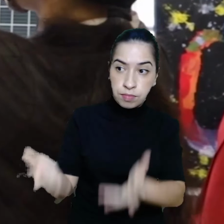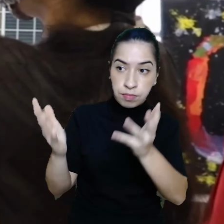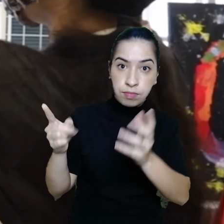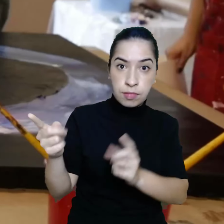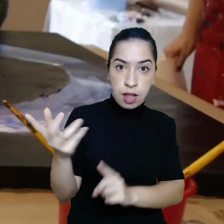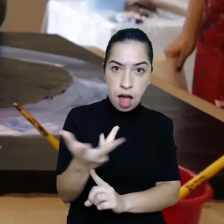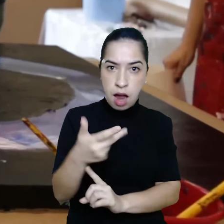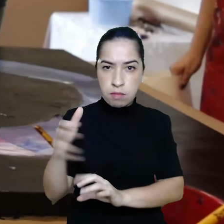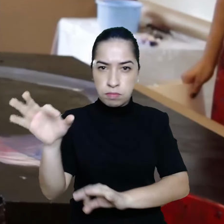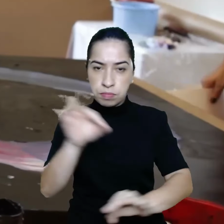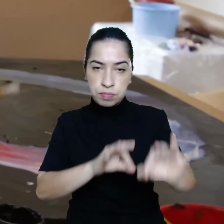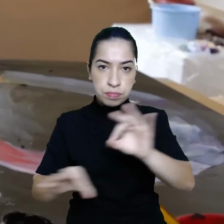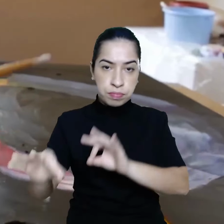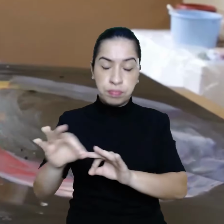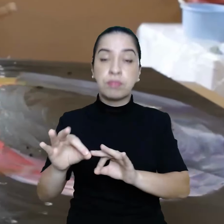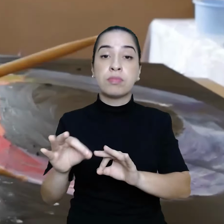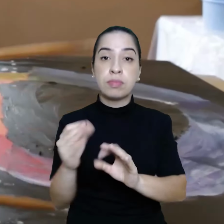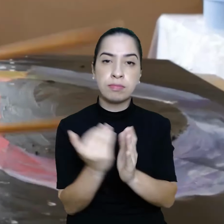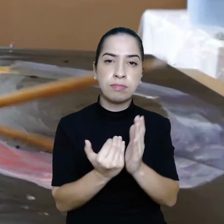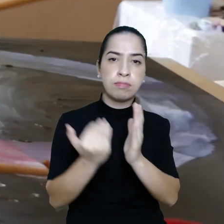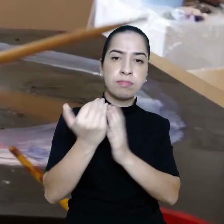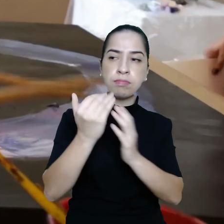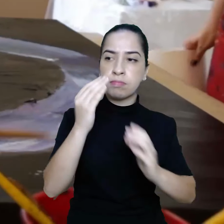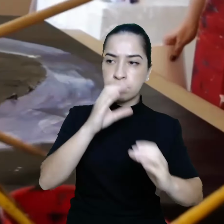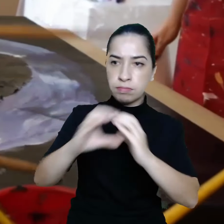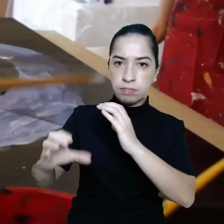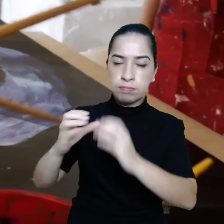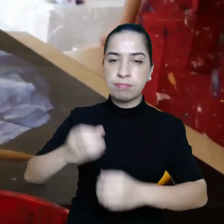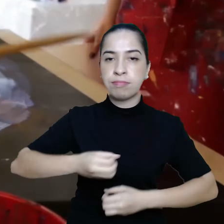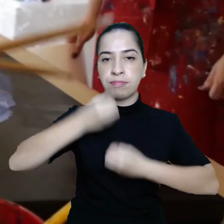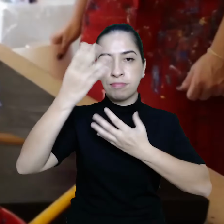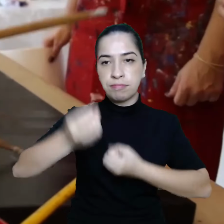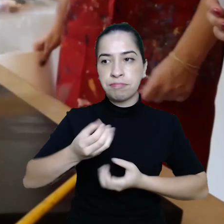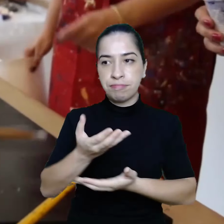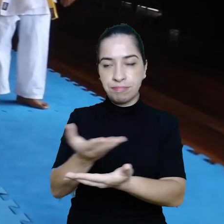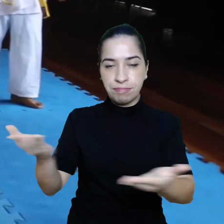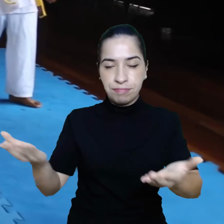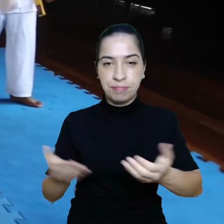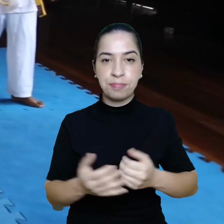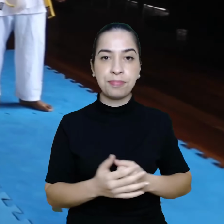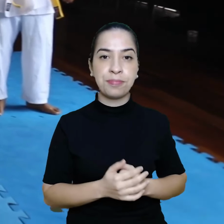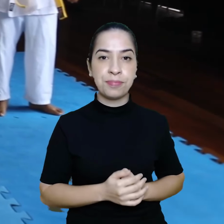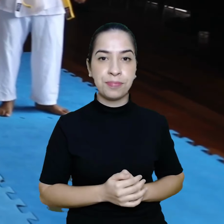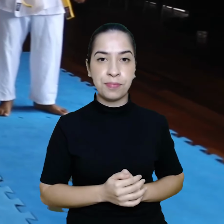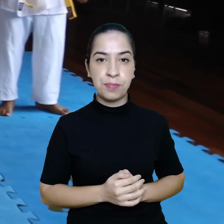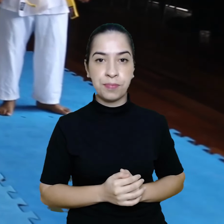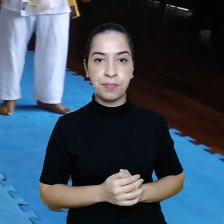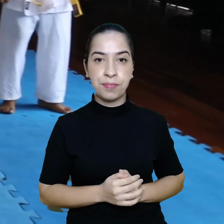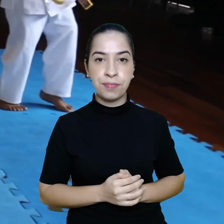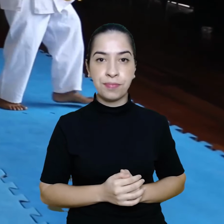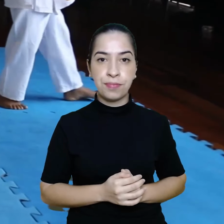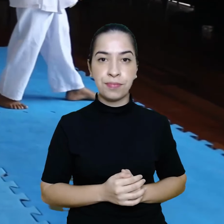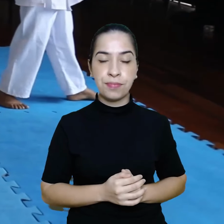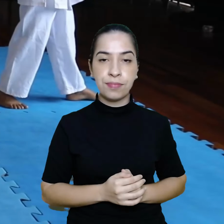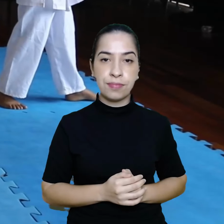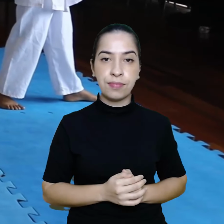objetivo de incentivar o exercício da arte, ampliando os canais de comunicação e expressão dos nossos participantes.